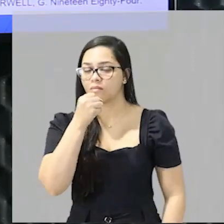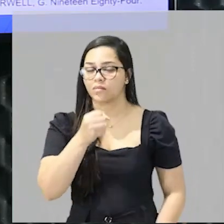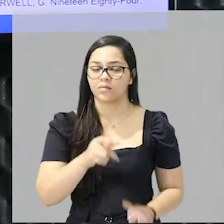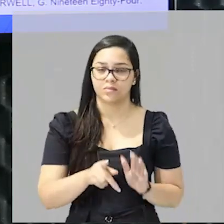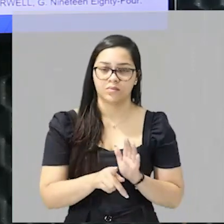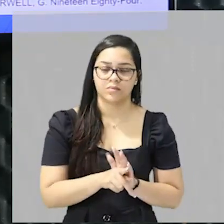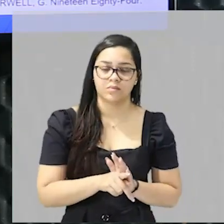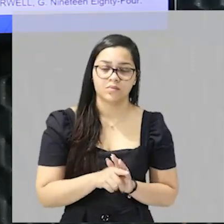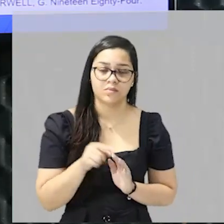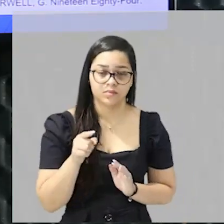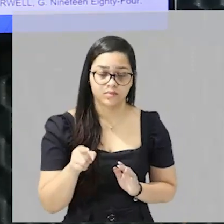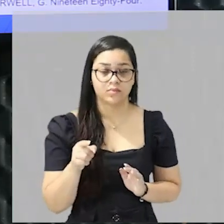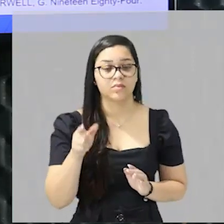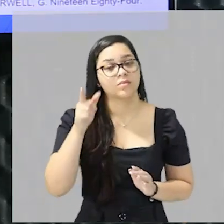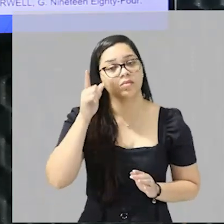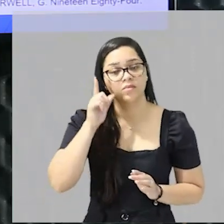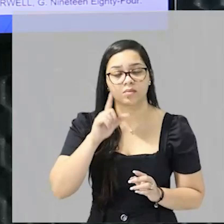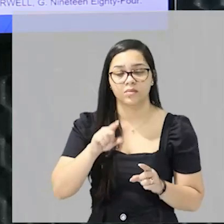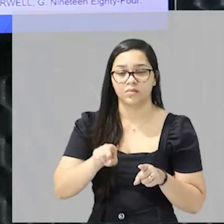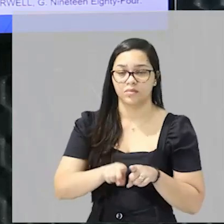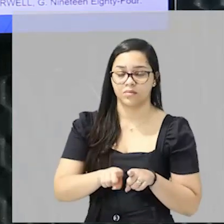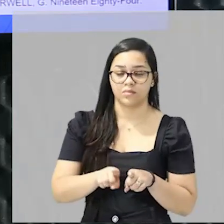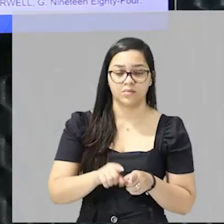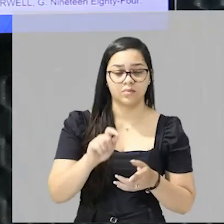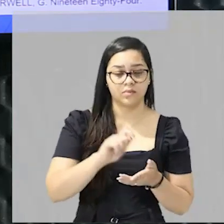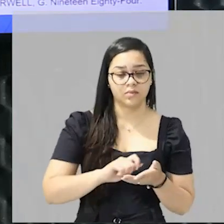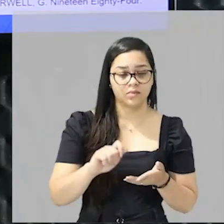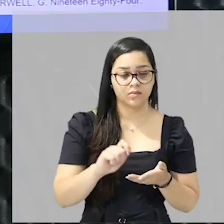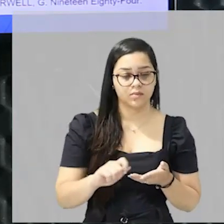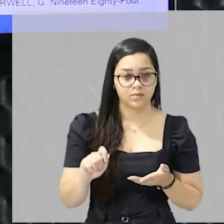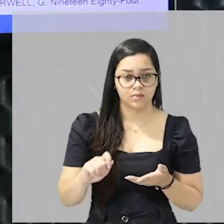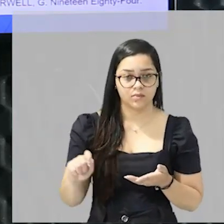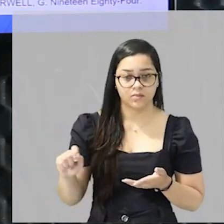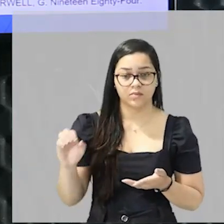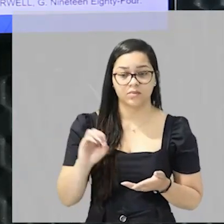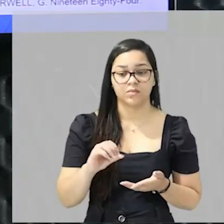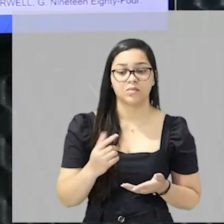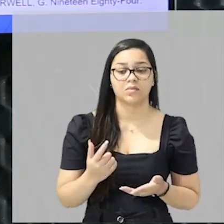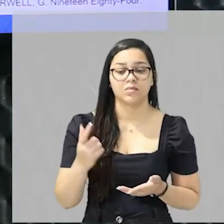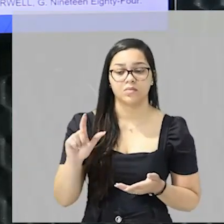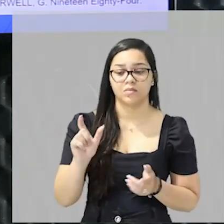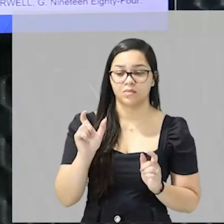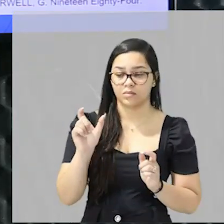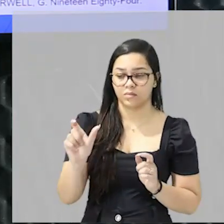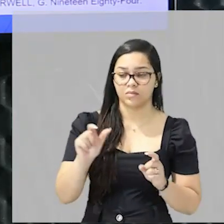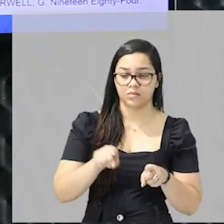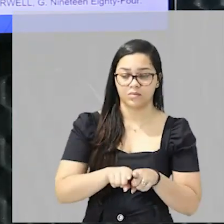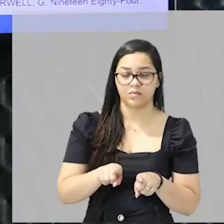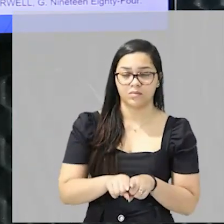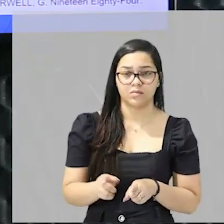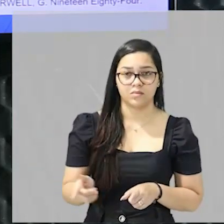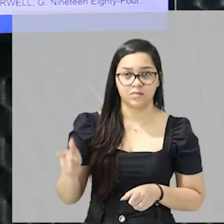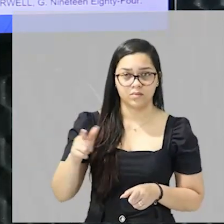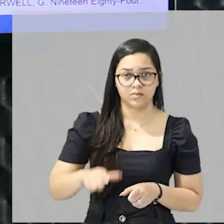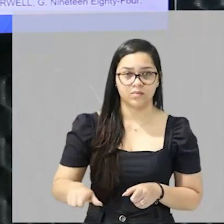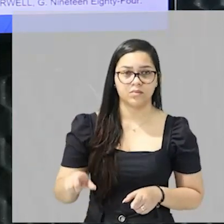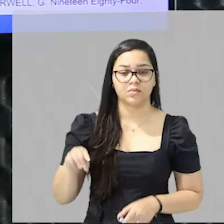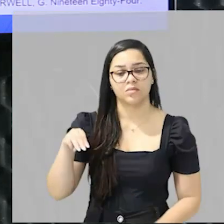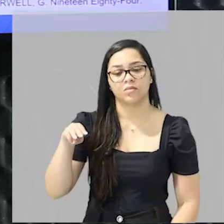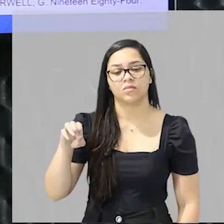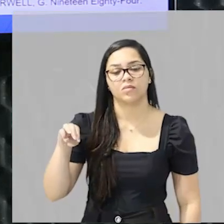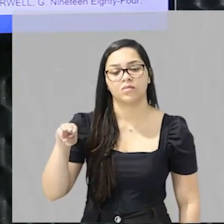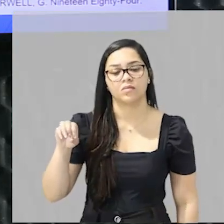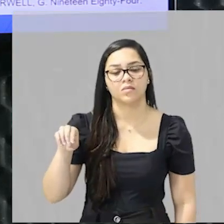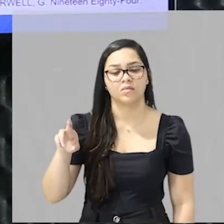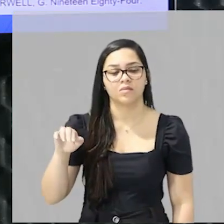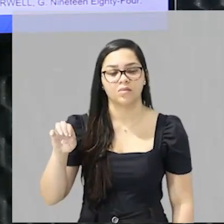registros, naquilo que você consegue registrar. Outra palavra que aparece com frequência, ó, memories. Se